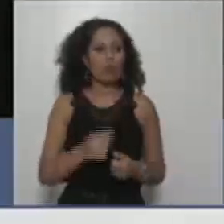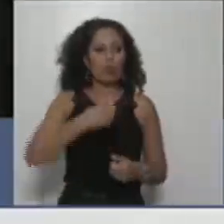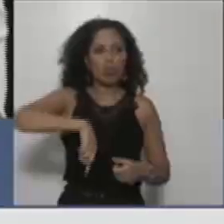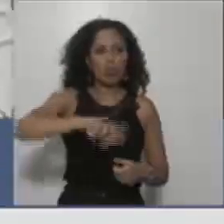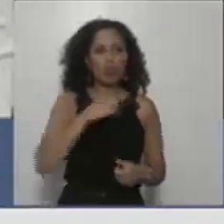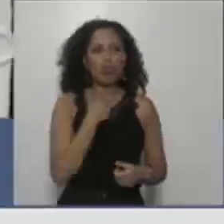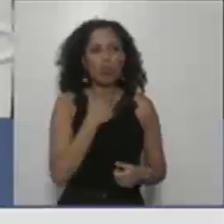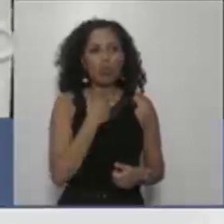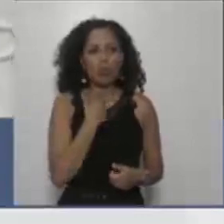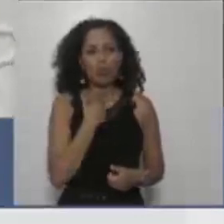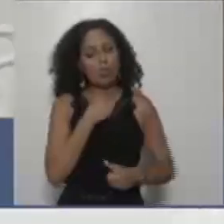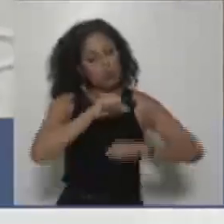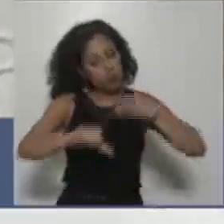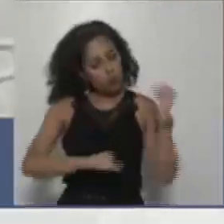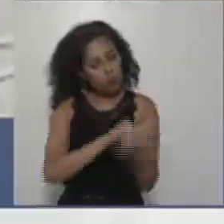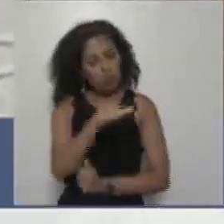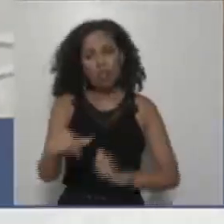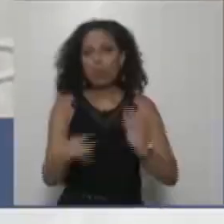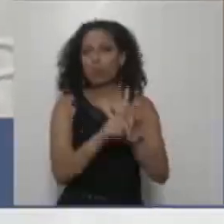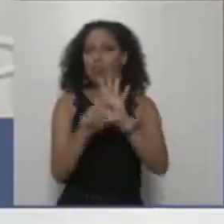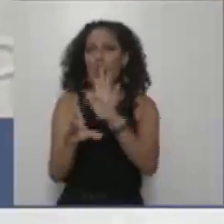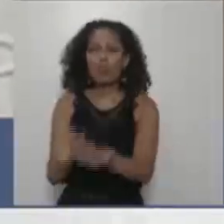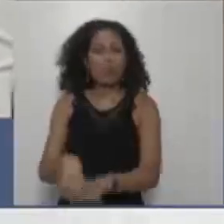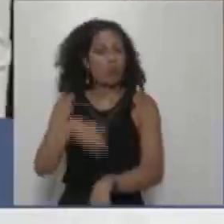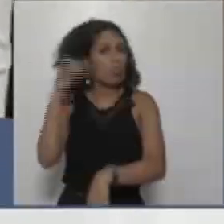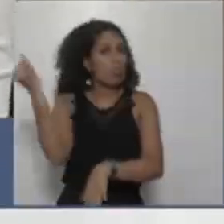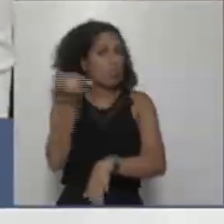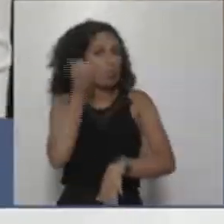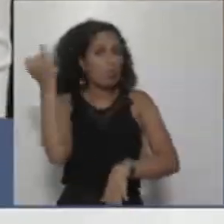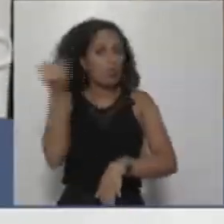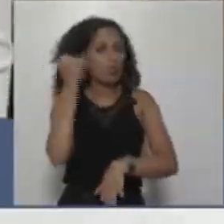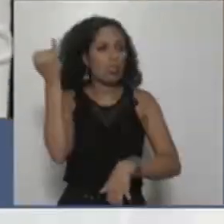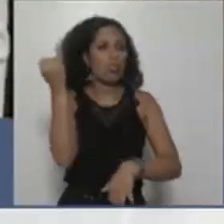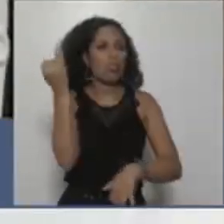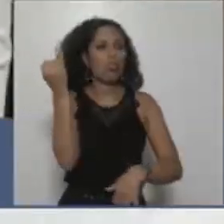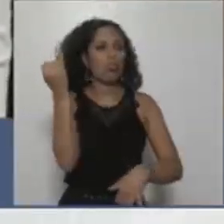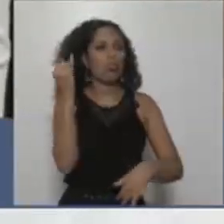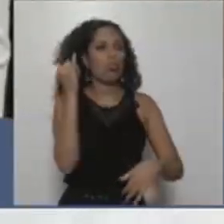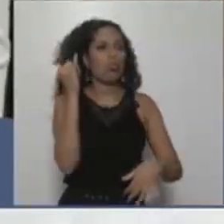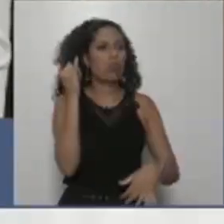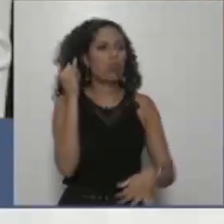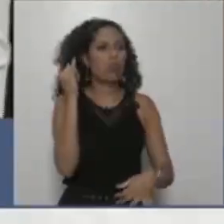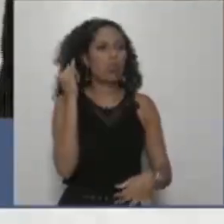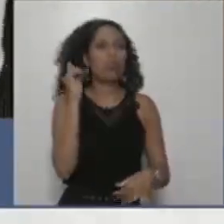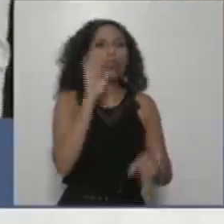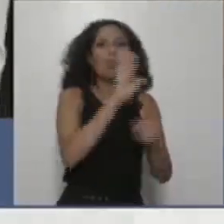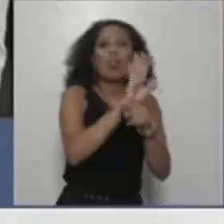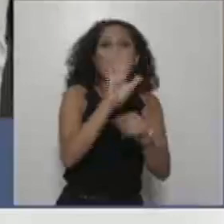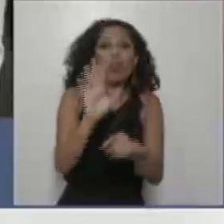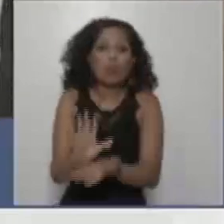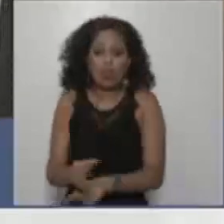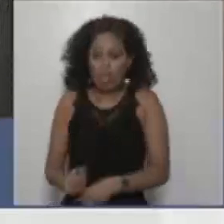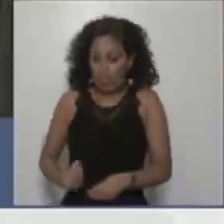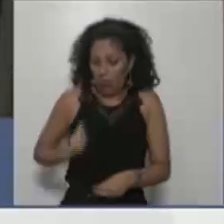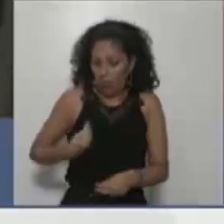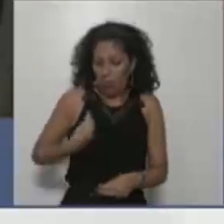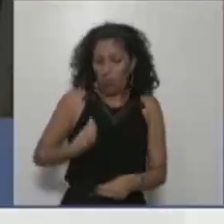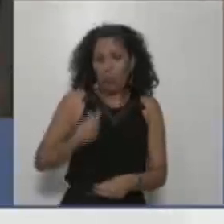não pode desconfigurar um projeto que é tão importante, tão essencial para a vida das mulheres